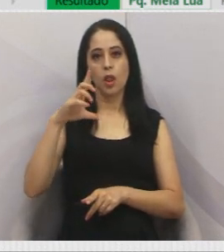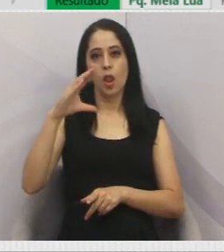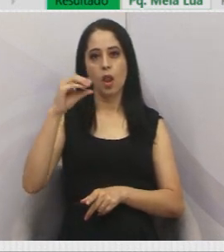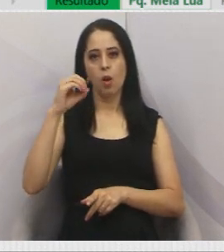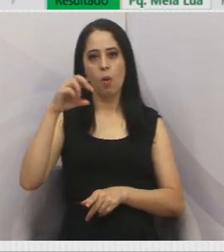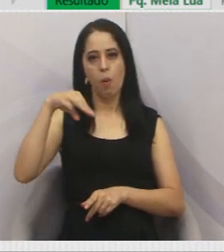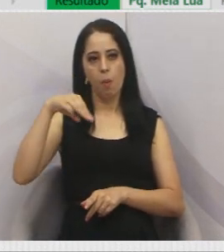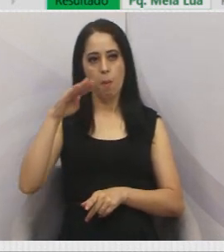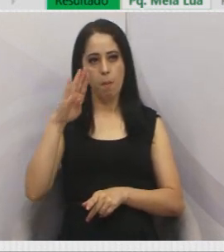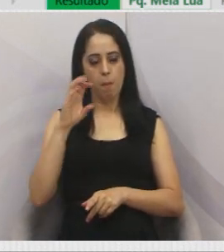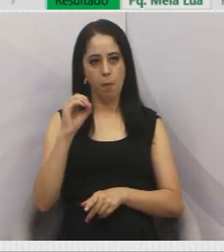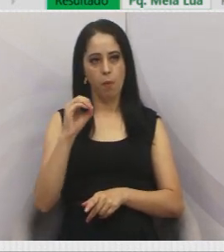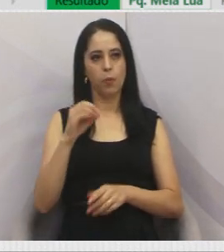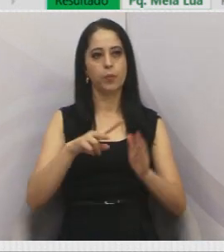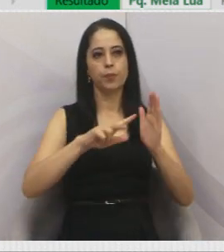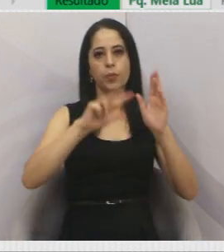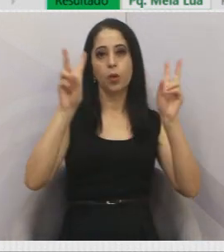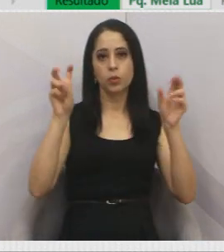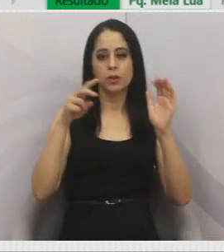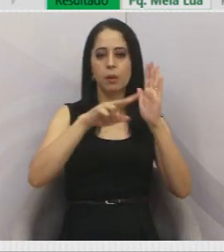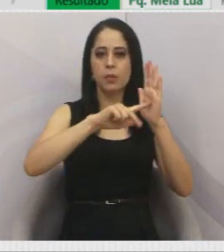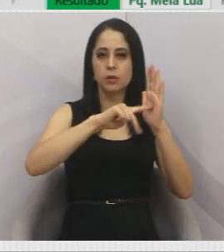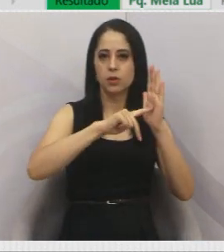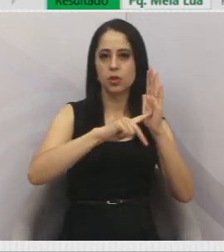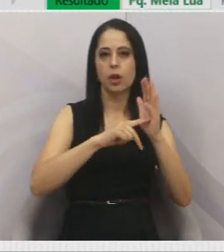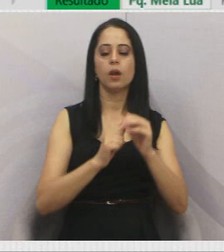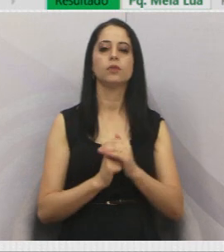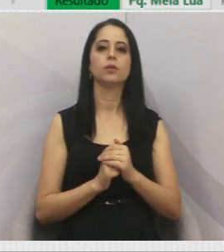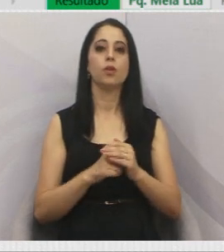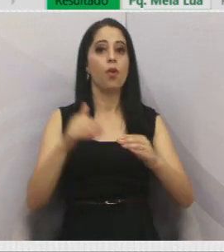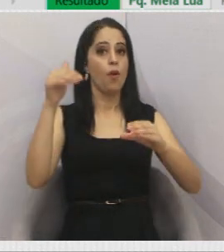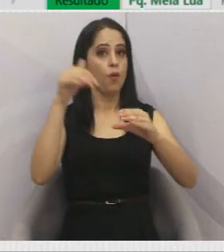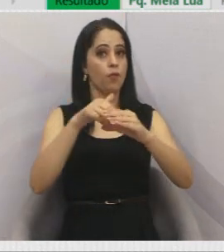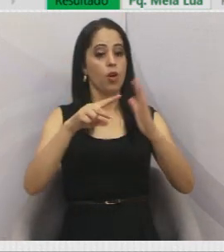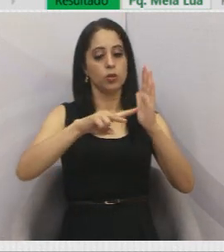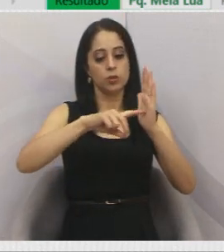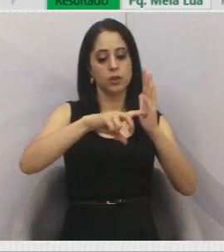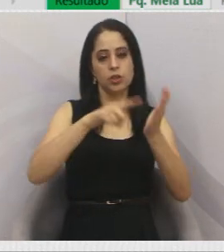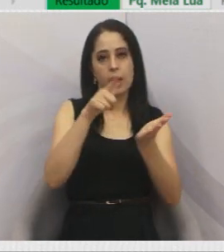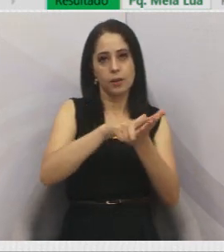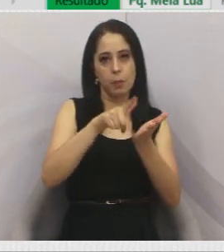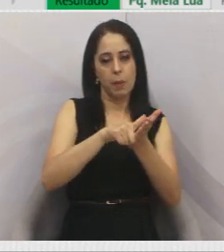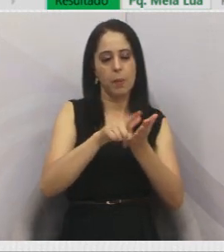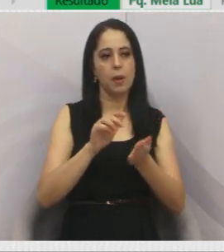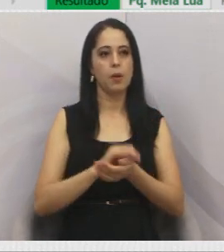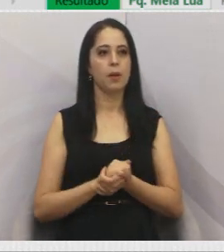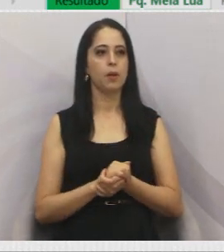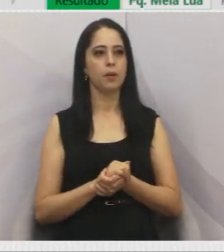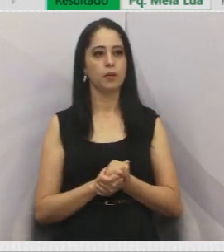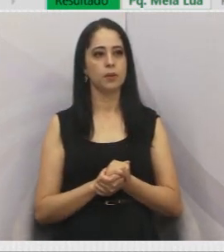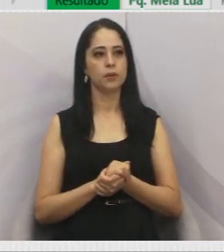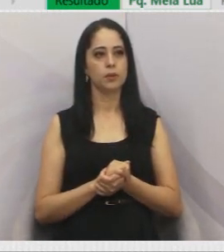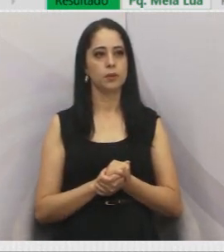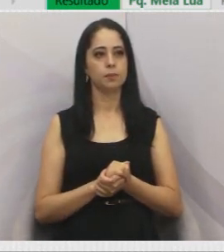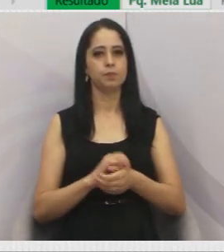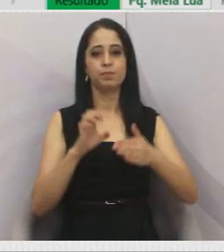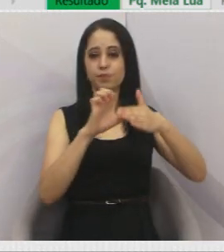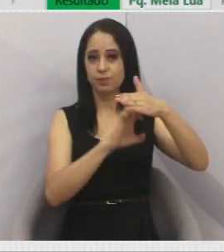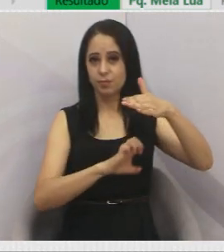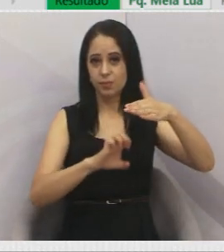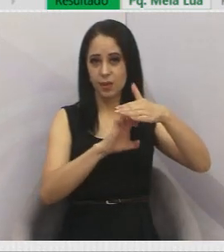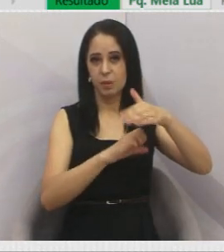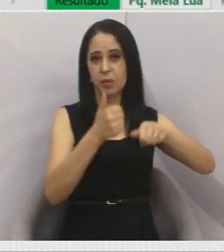Segmento entidade de classe sindical. Um voto para o Sindicato dos Papeleiros. Segmento empresas e ou